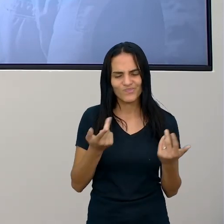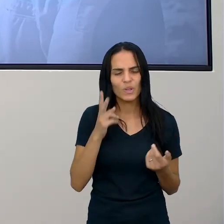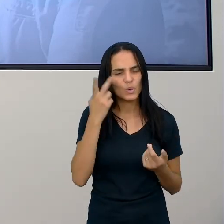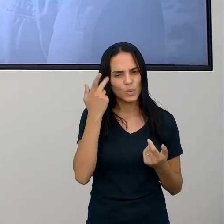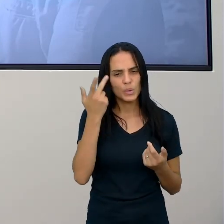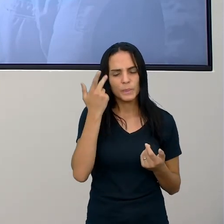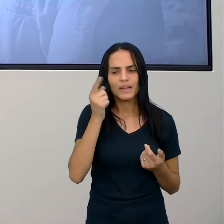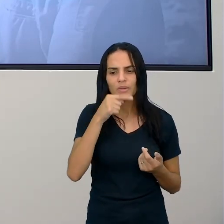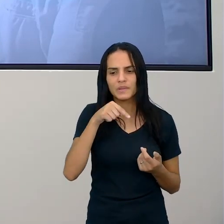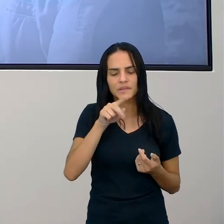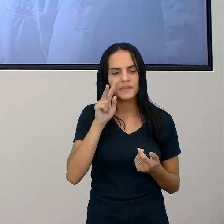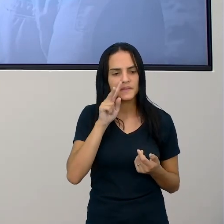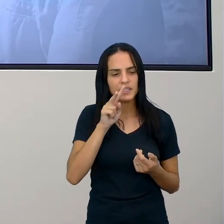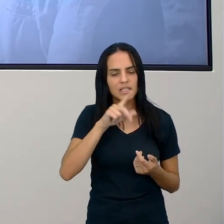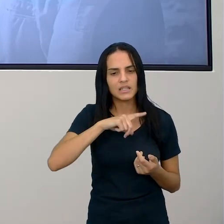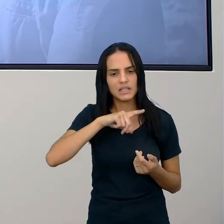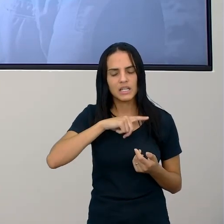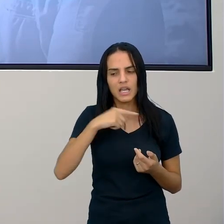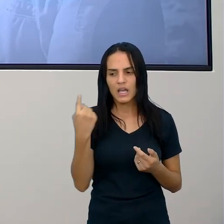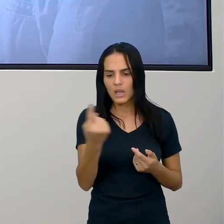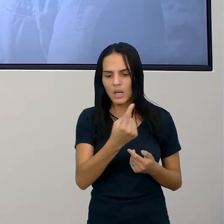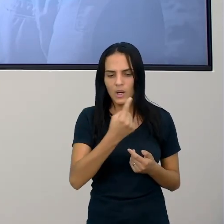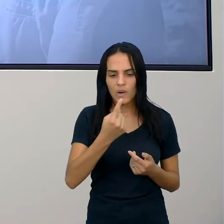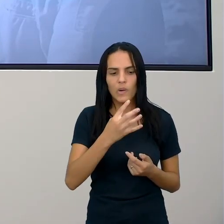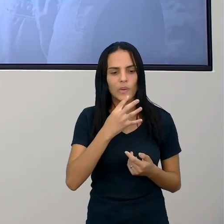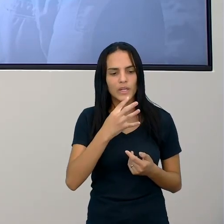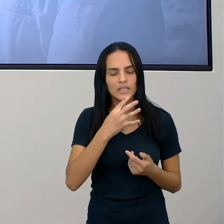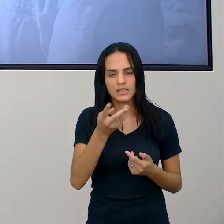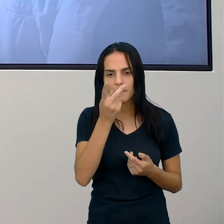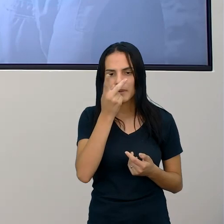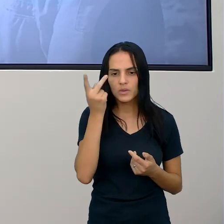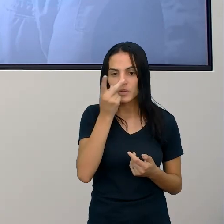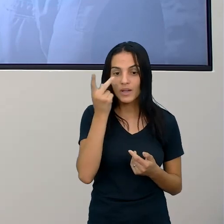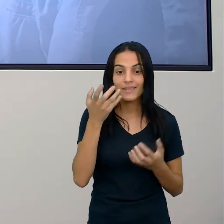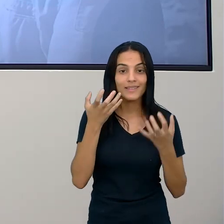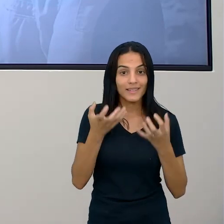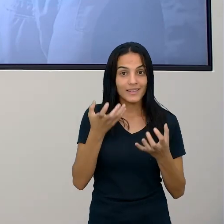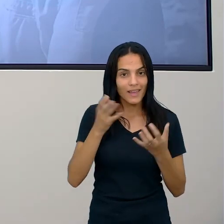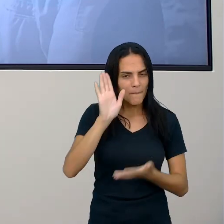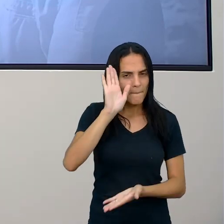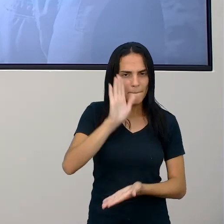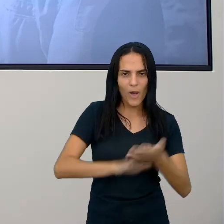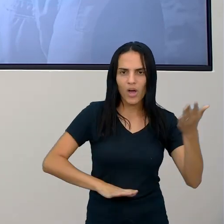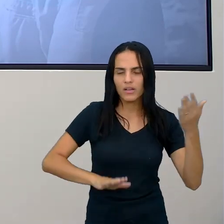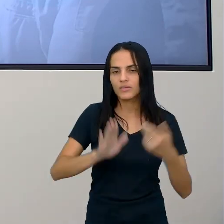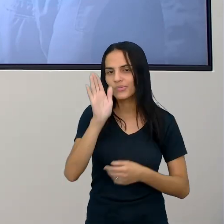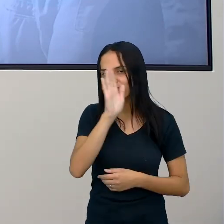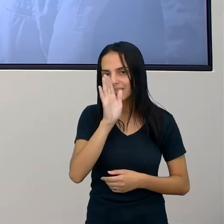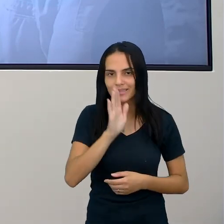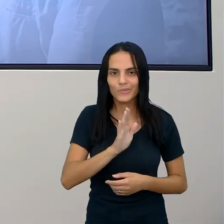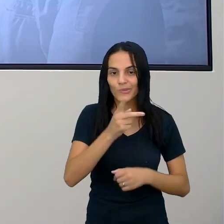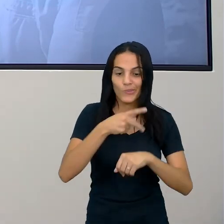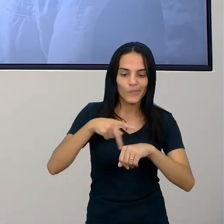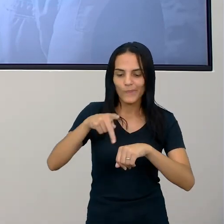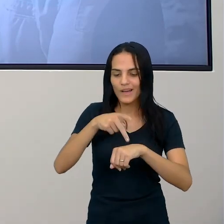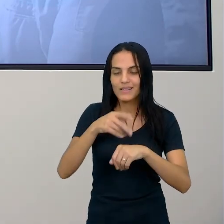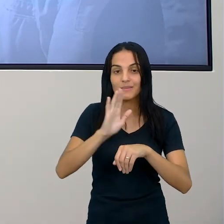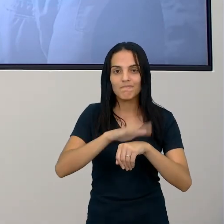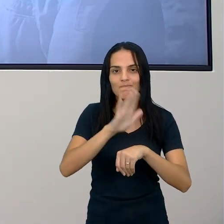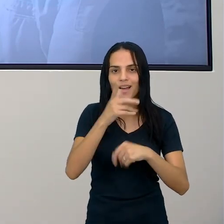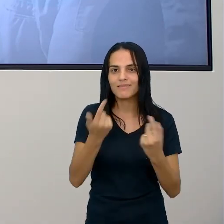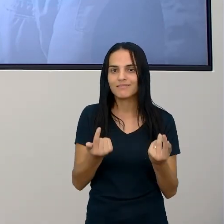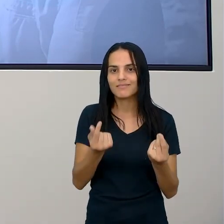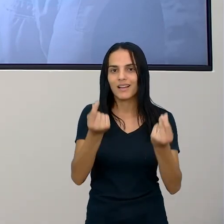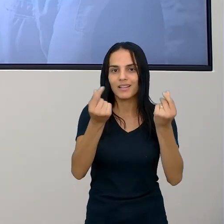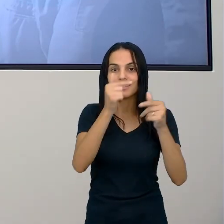gente ter ao nosso redor, conhecer alguém que quer sair do Brasil para ir para um país mais rico e